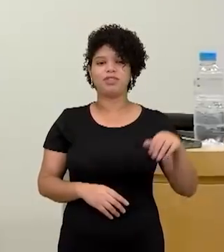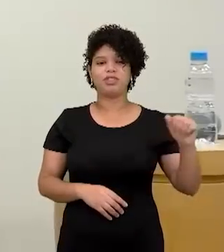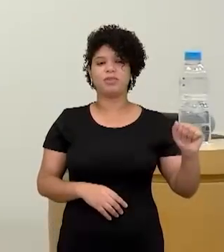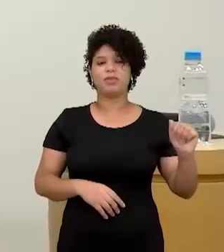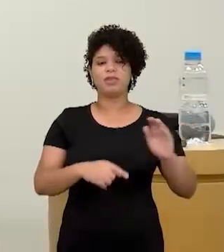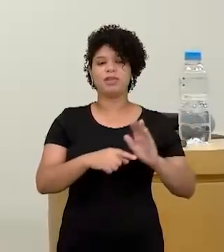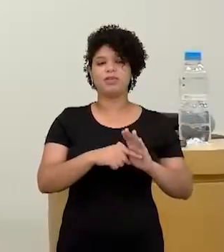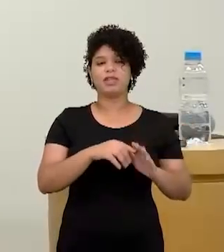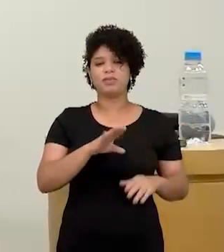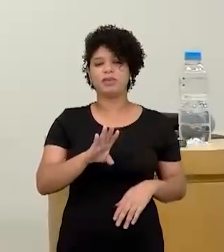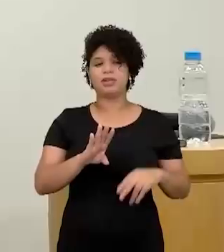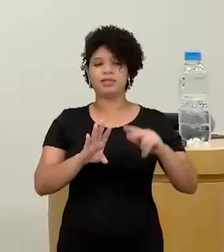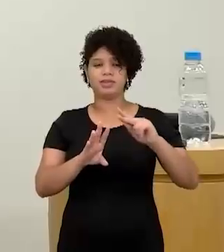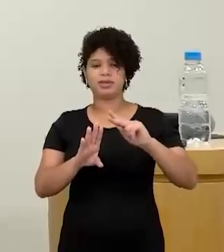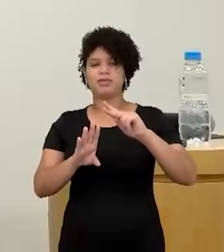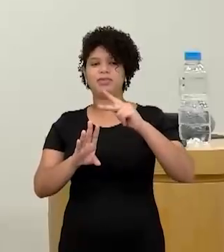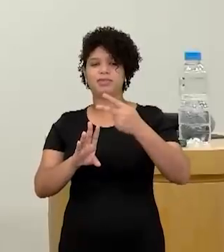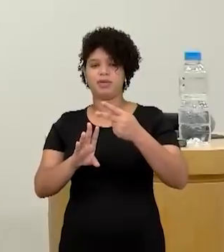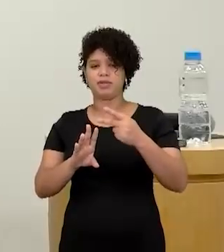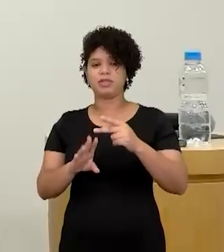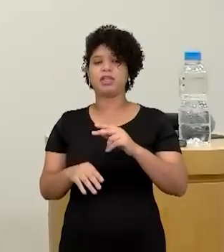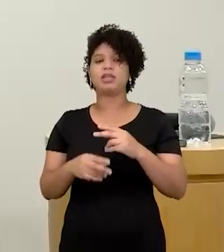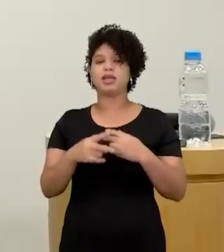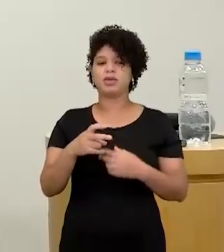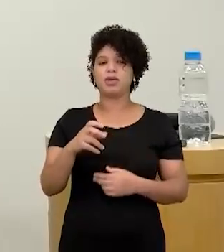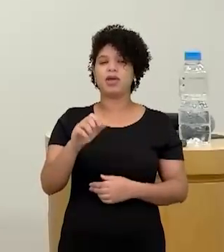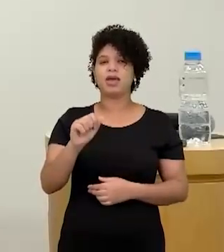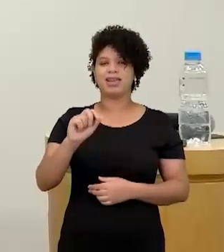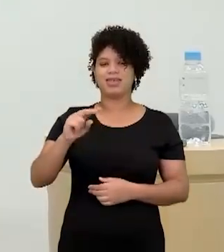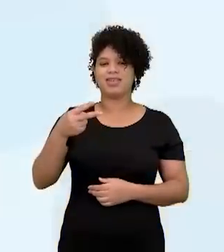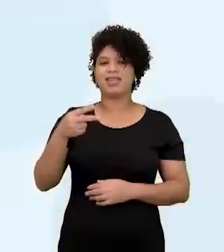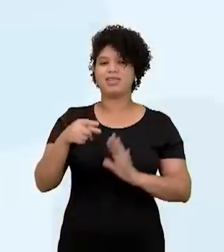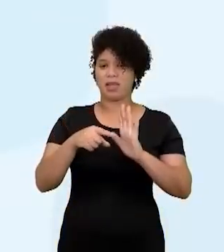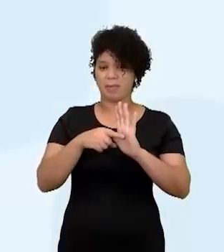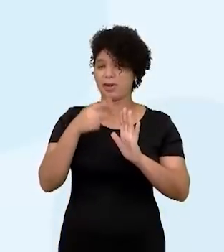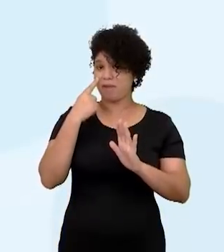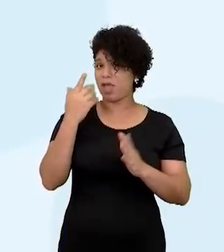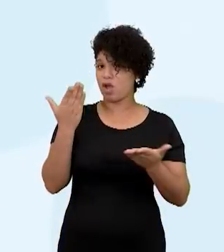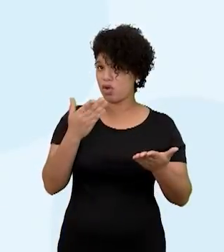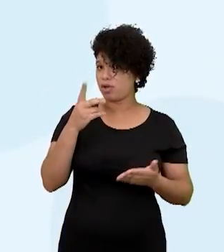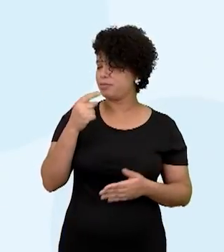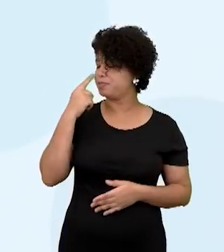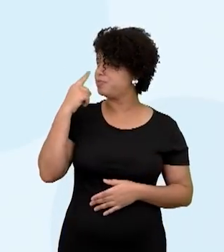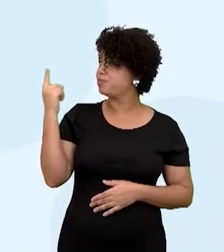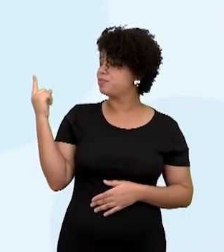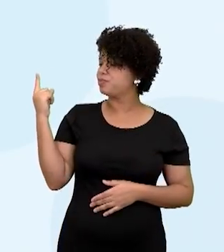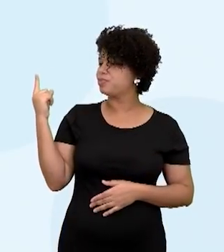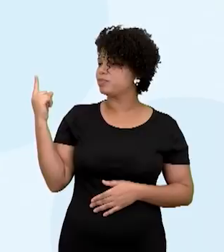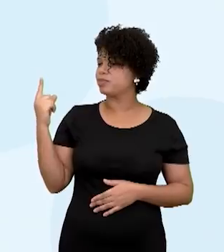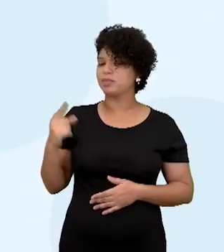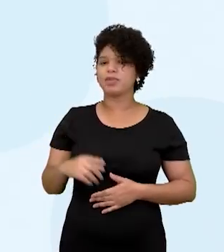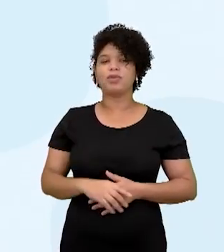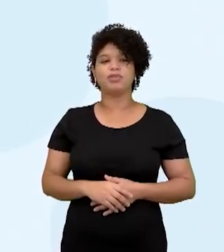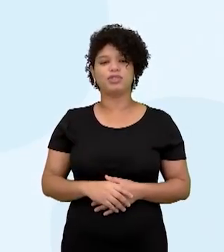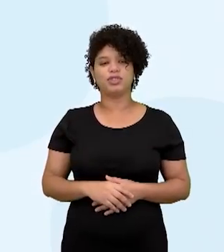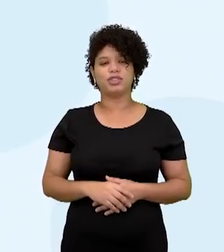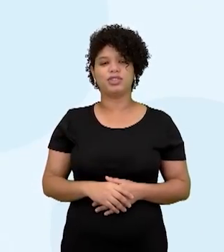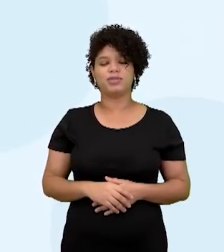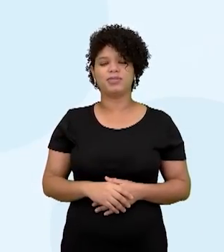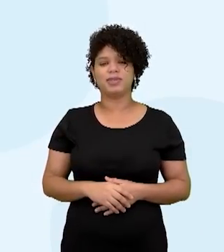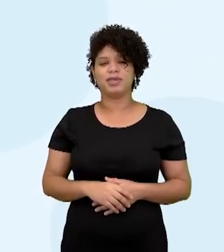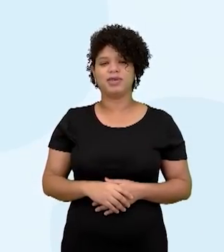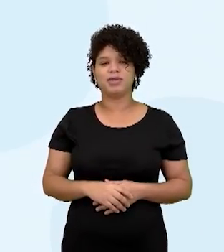do mesmo jeito. Tá, mas eu quero ver isso na prática. Vamos ver? Então, vamos pro primeiro exemplo. Pode colocar para eles. Desenvolva os